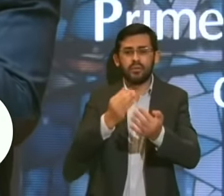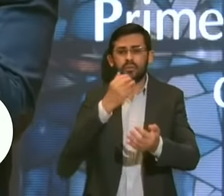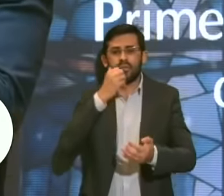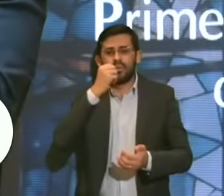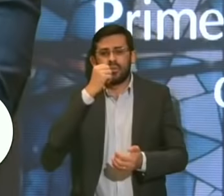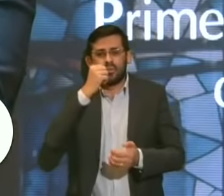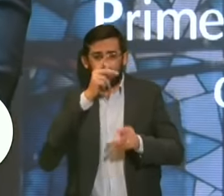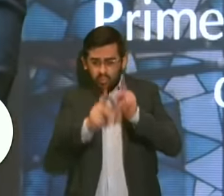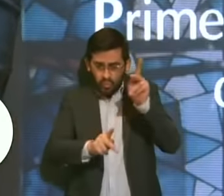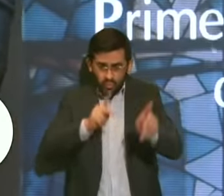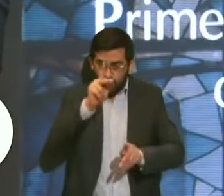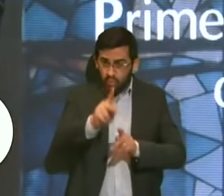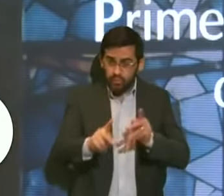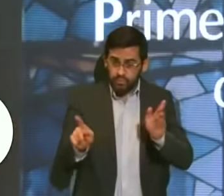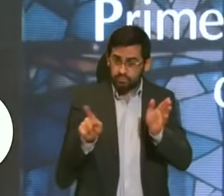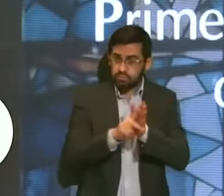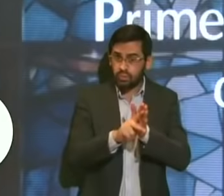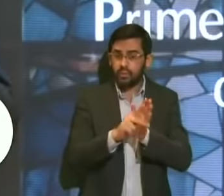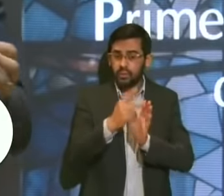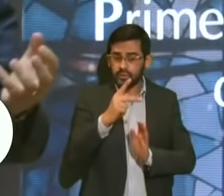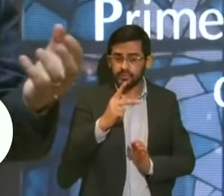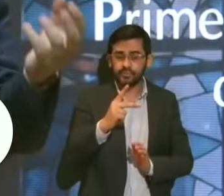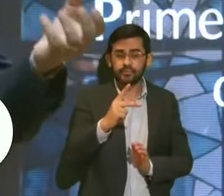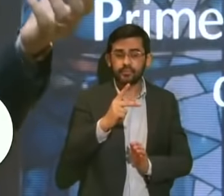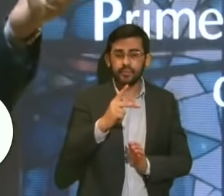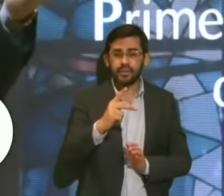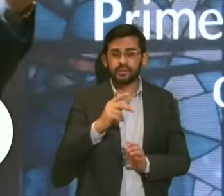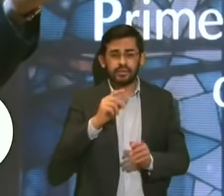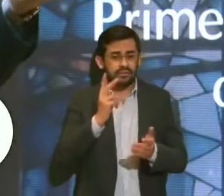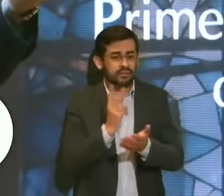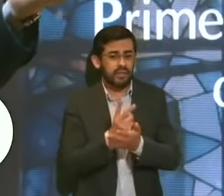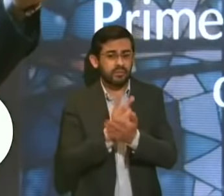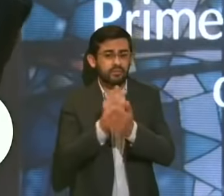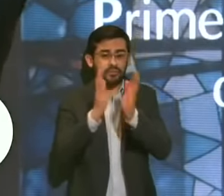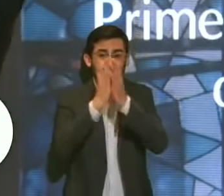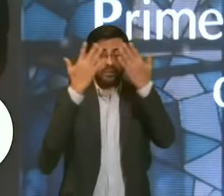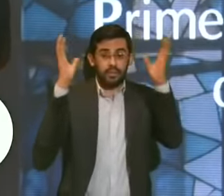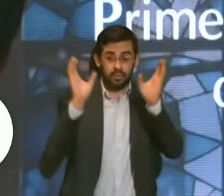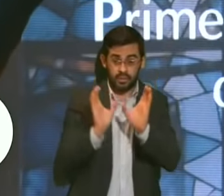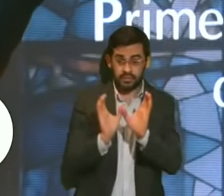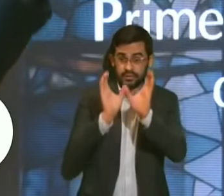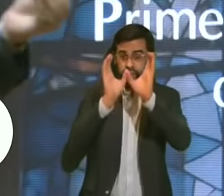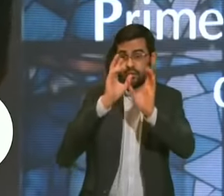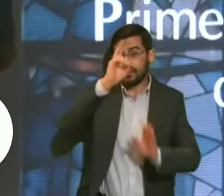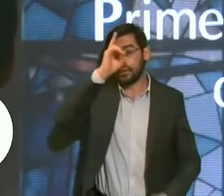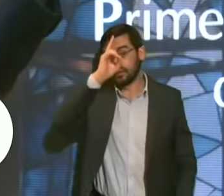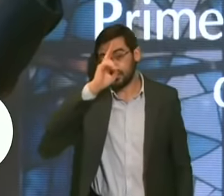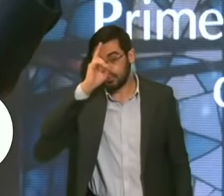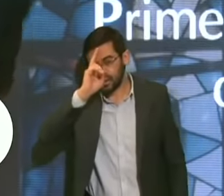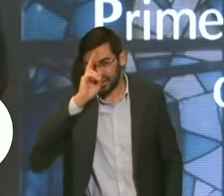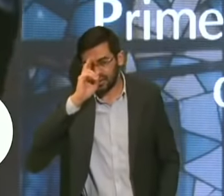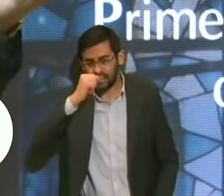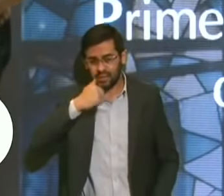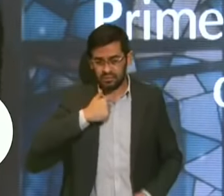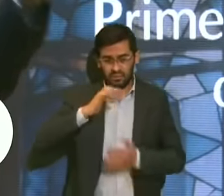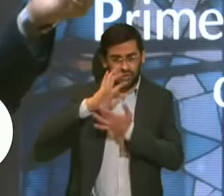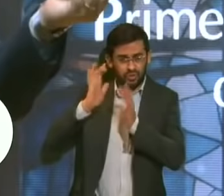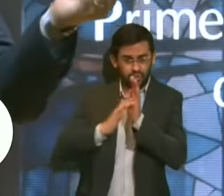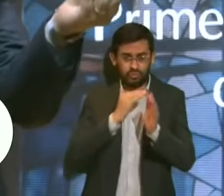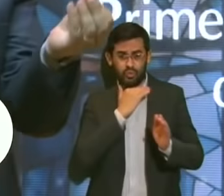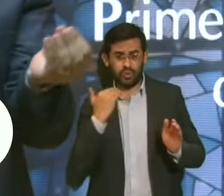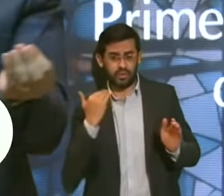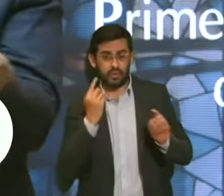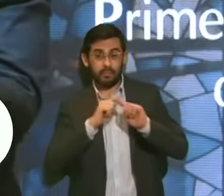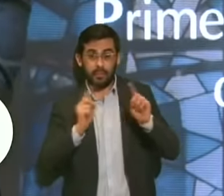teu povo. Cada vez que você celebrar a ceia do Senhor, que você lembrar que eu morri e ressuscitei para a